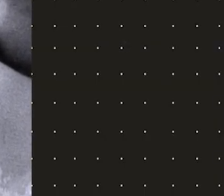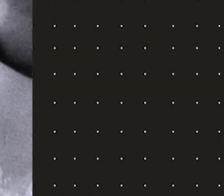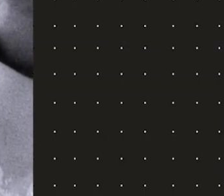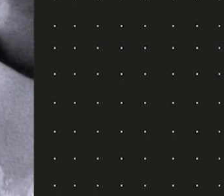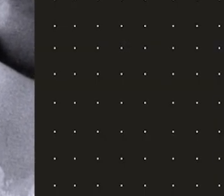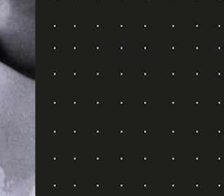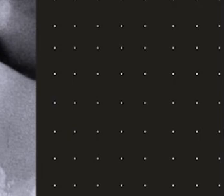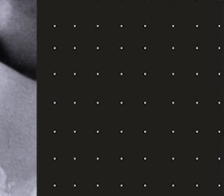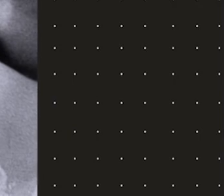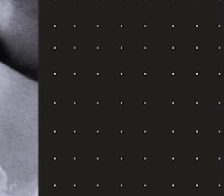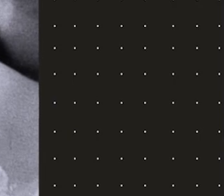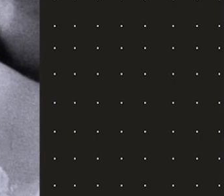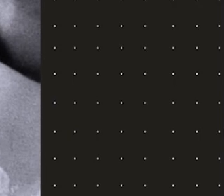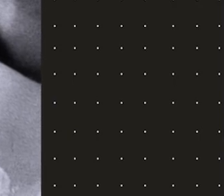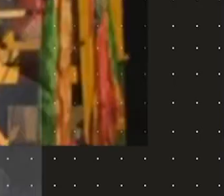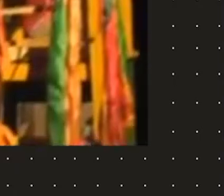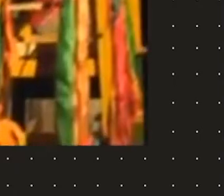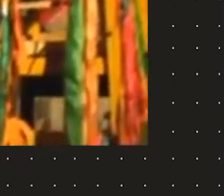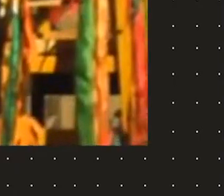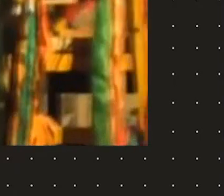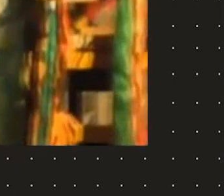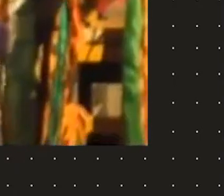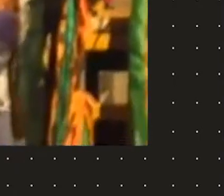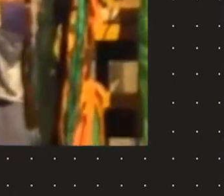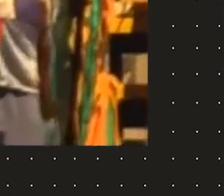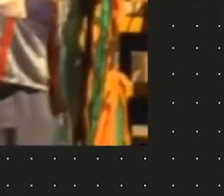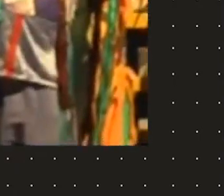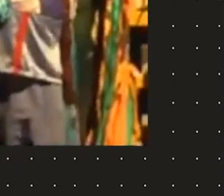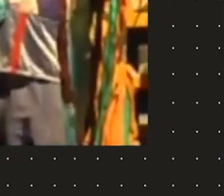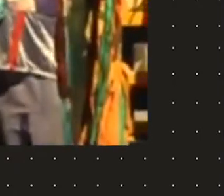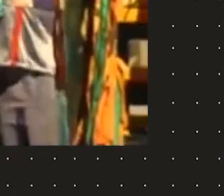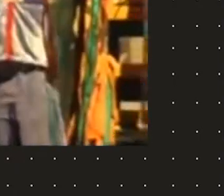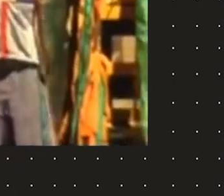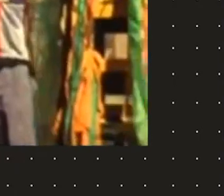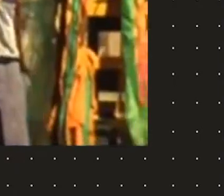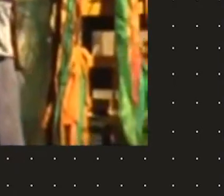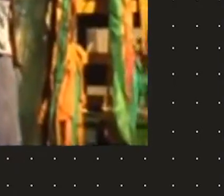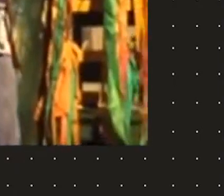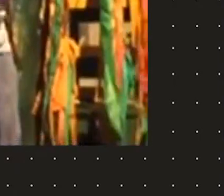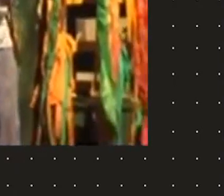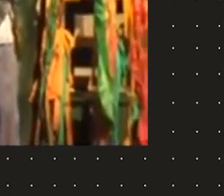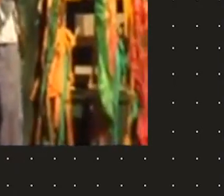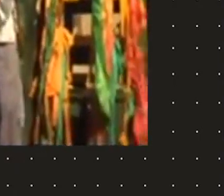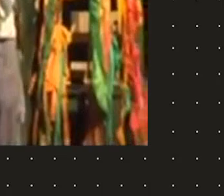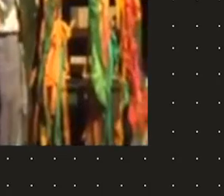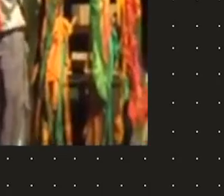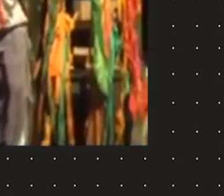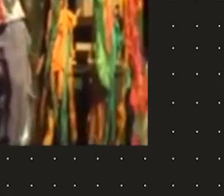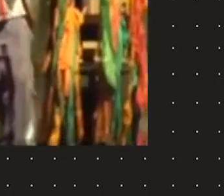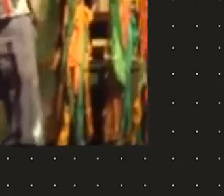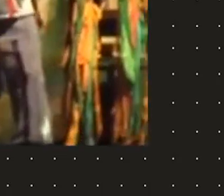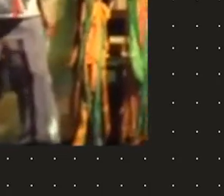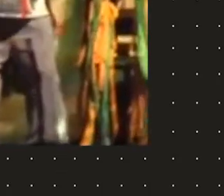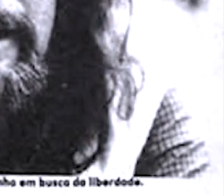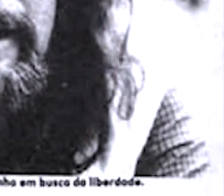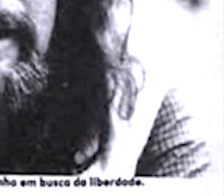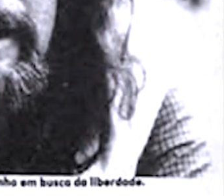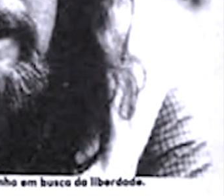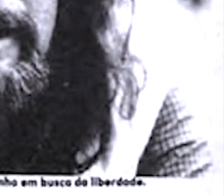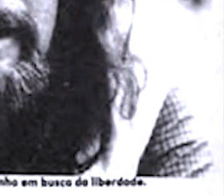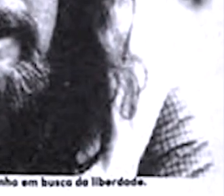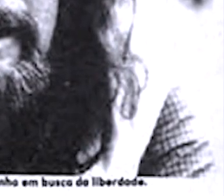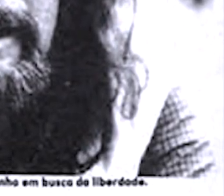Coração do menino navegador. Sou uma borboleta, sou pequena, sou parceira, ando no meio